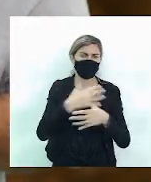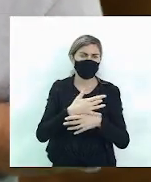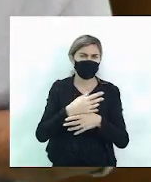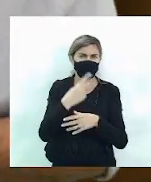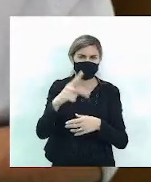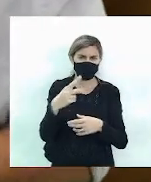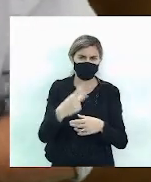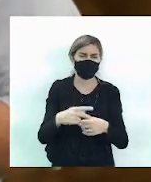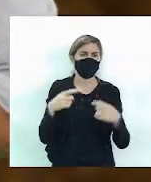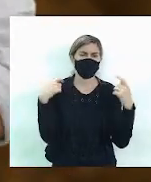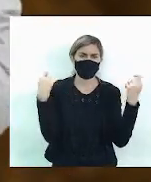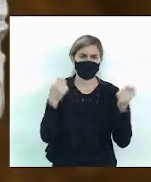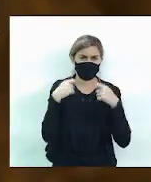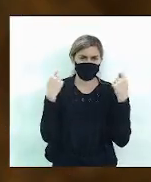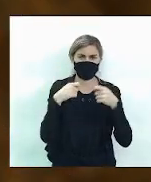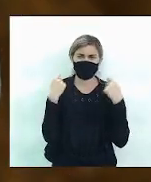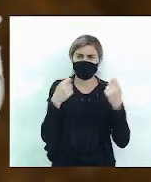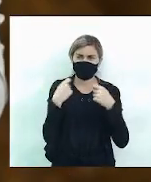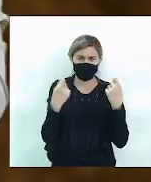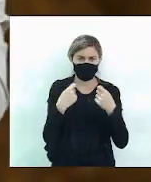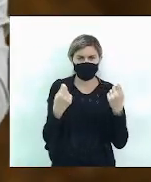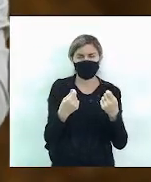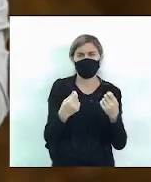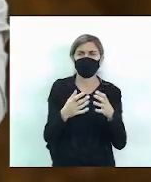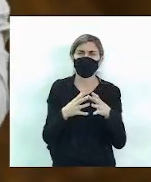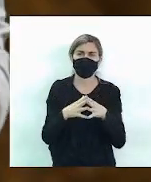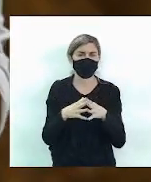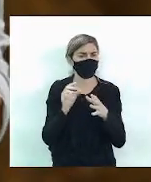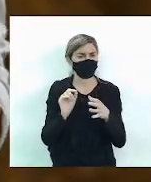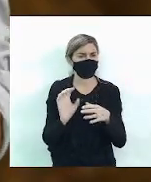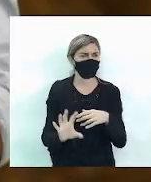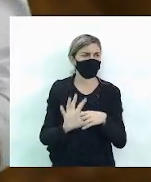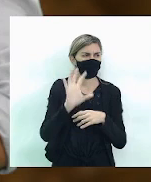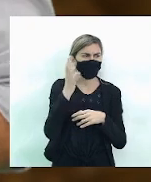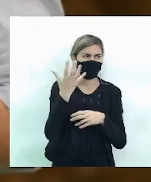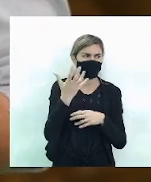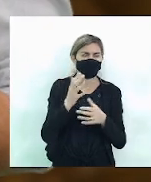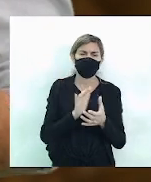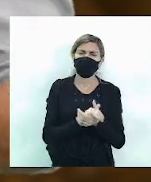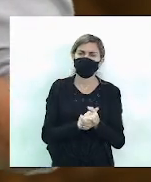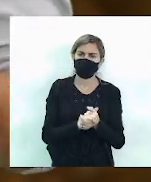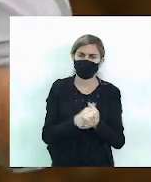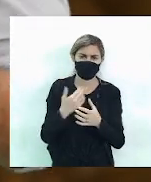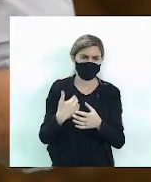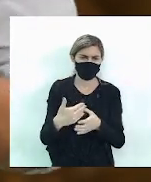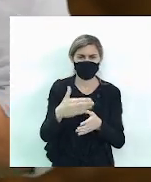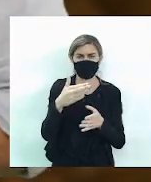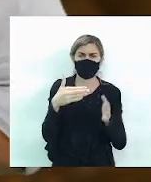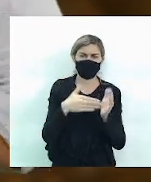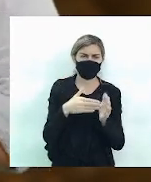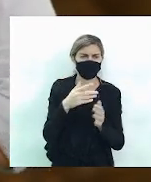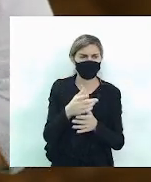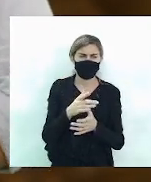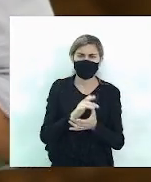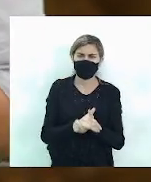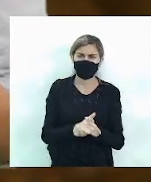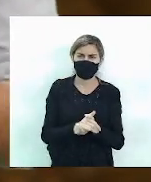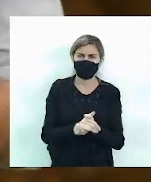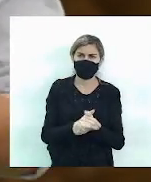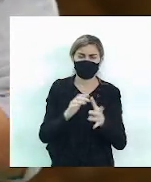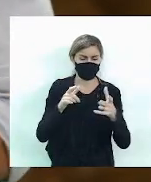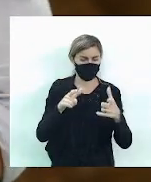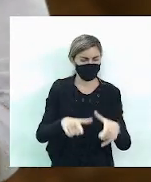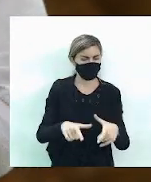Caruaru. Ok? Então, o que é que acontece? Ele foi até o órgão